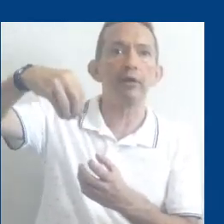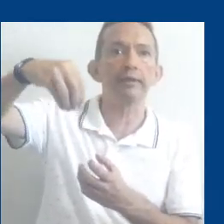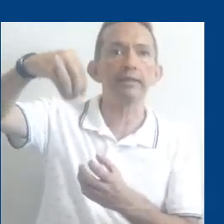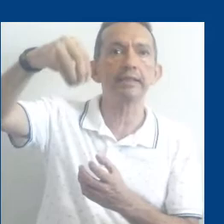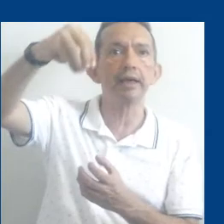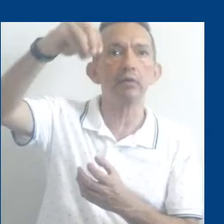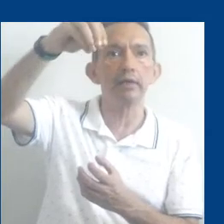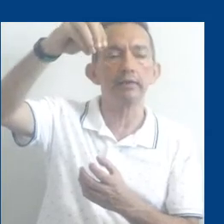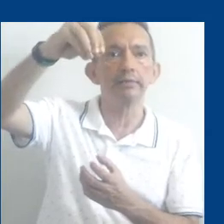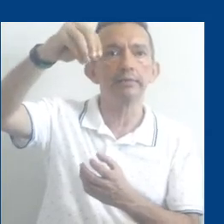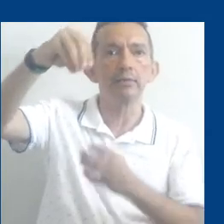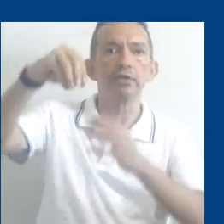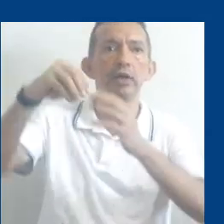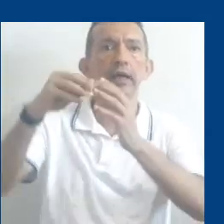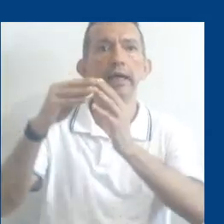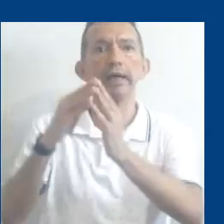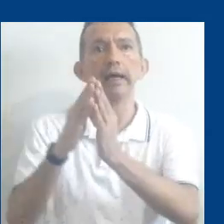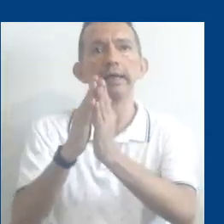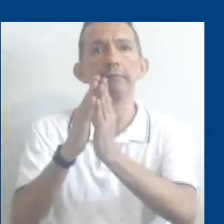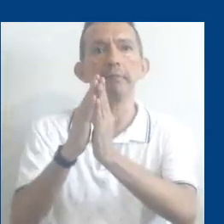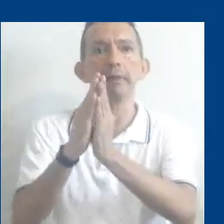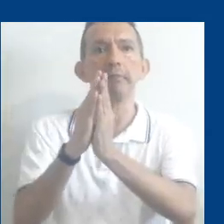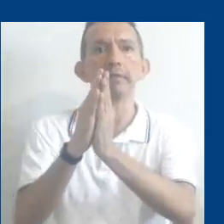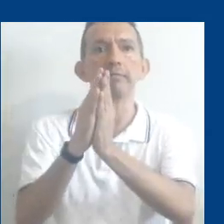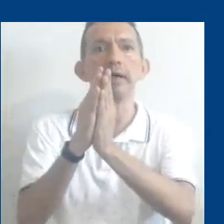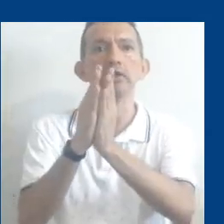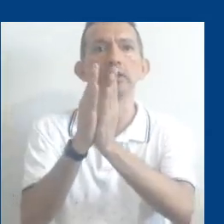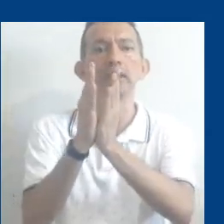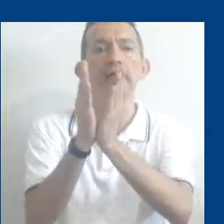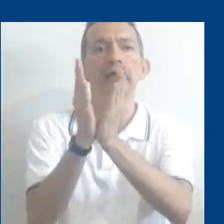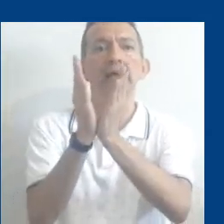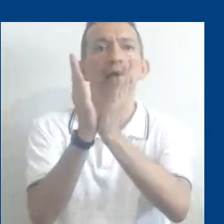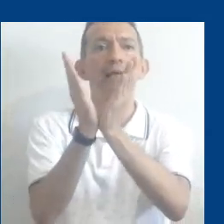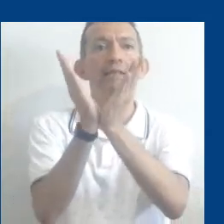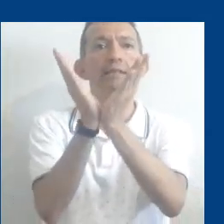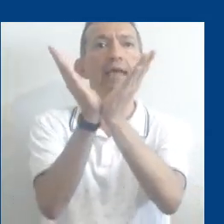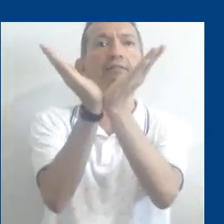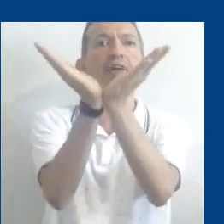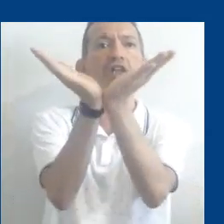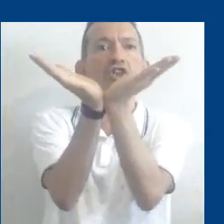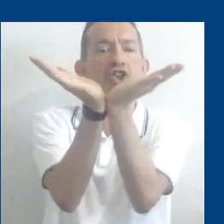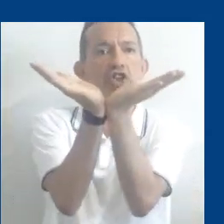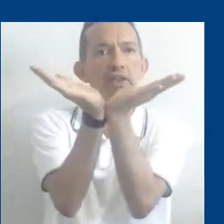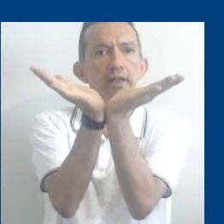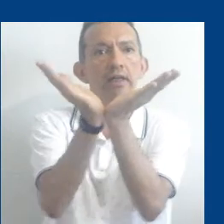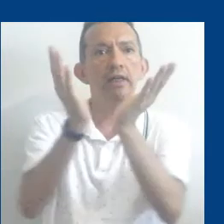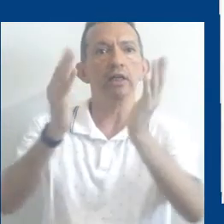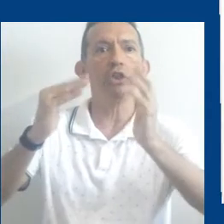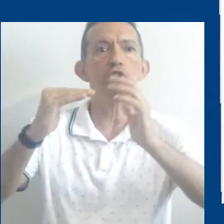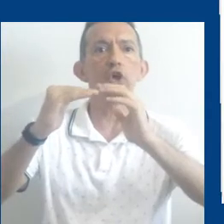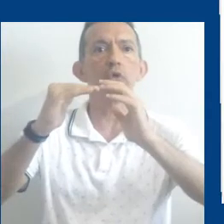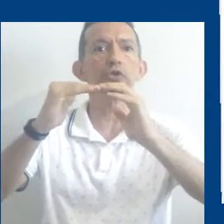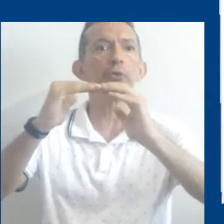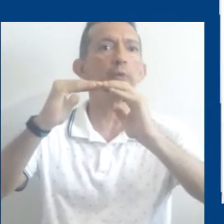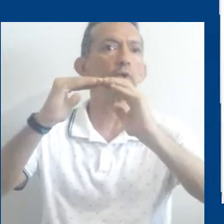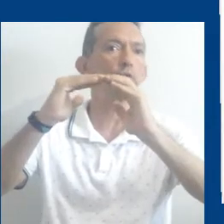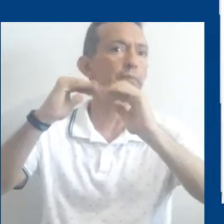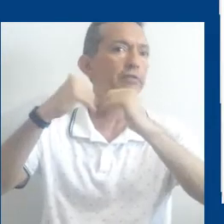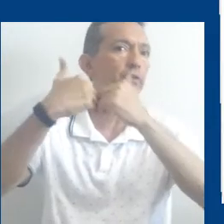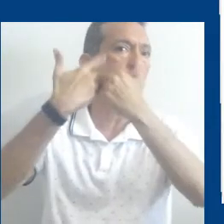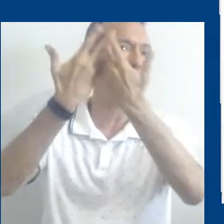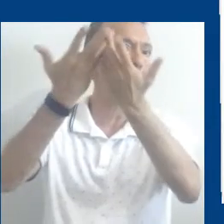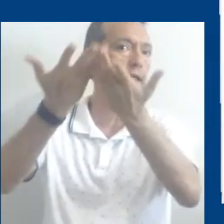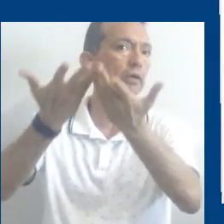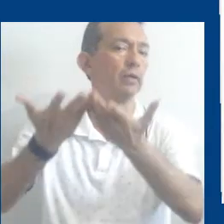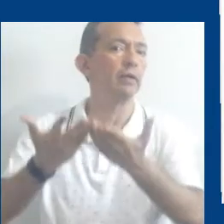para fora da célula. Chega lá na membrana plasmática, ela se evagina e joga o seu produto